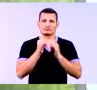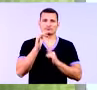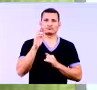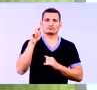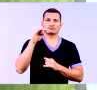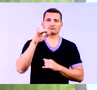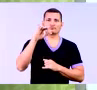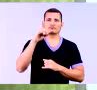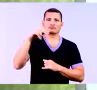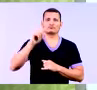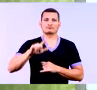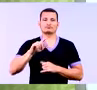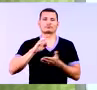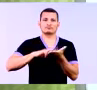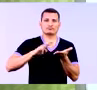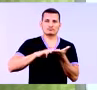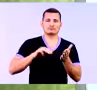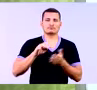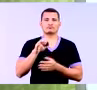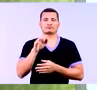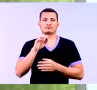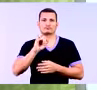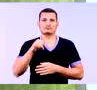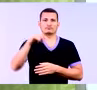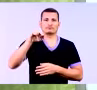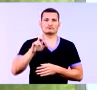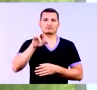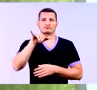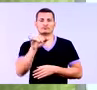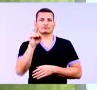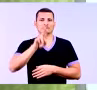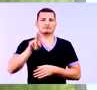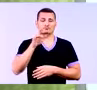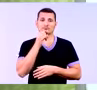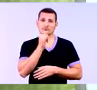funcionais dos métodos que o jQuery utiliza. Então, se você está